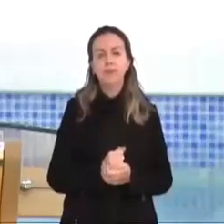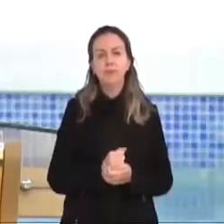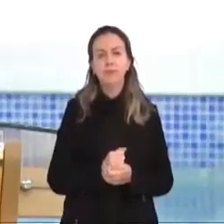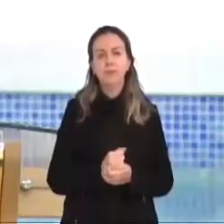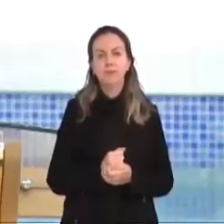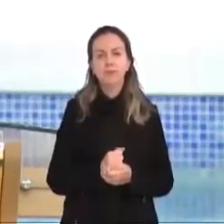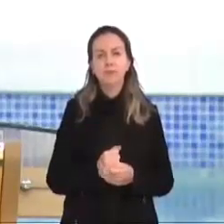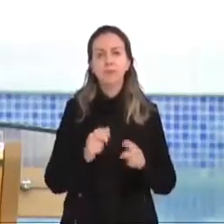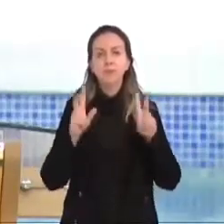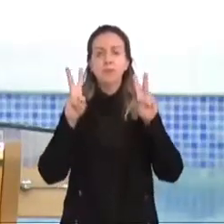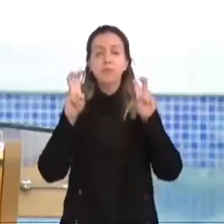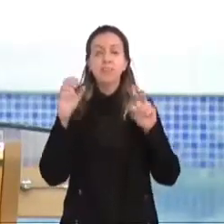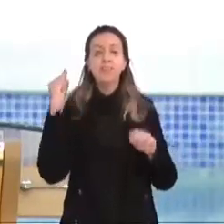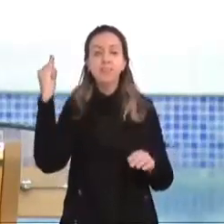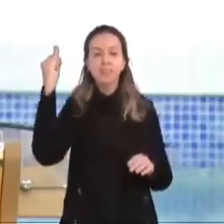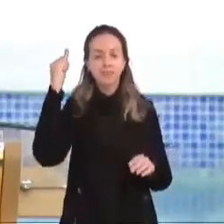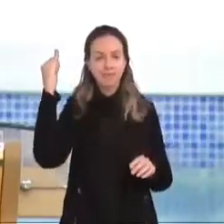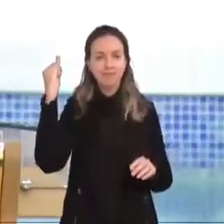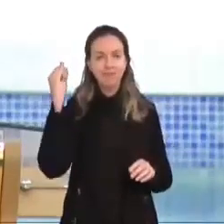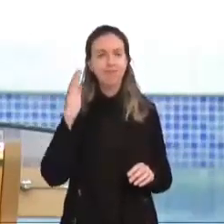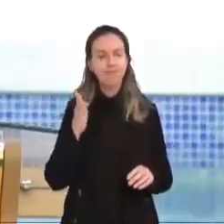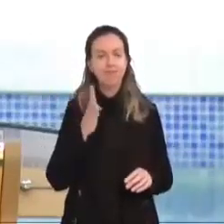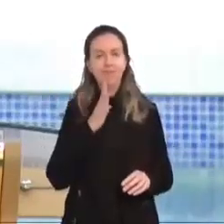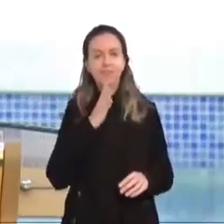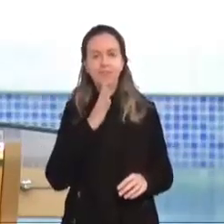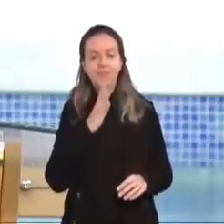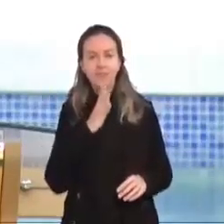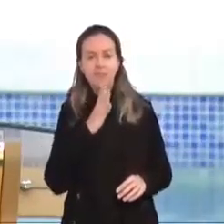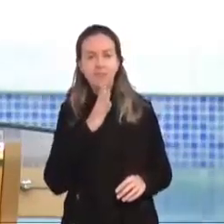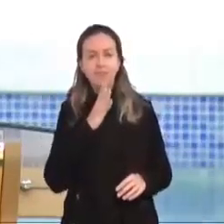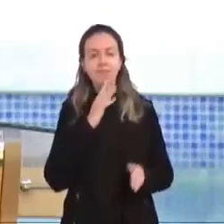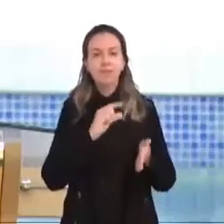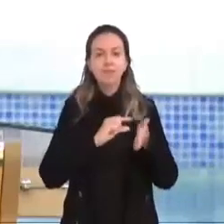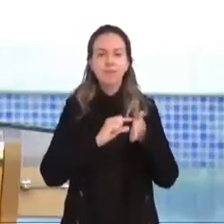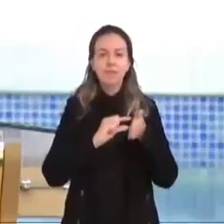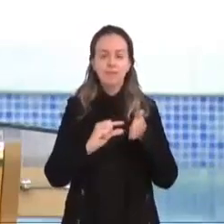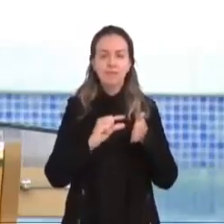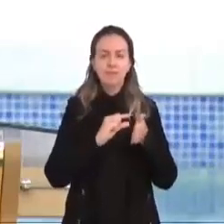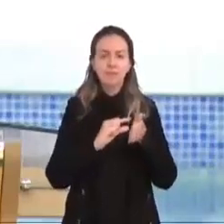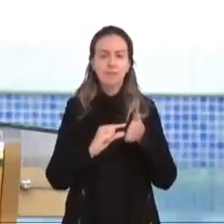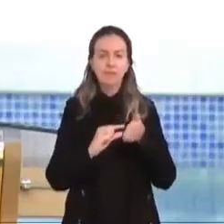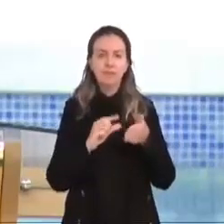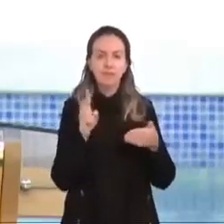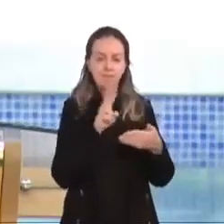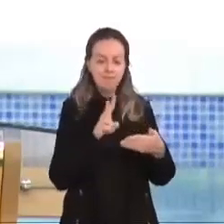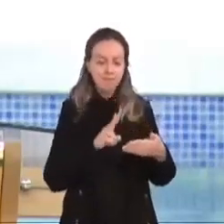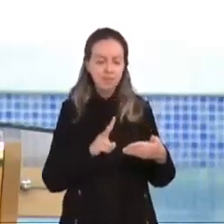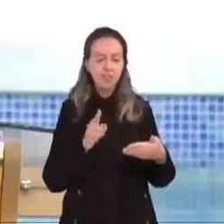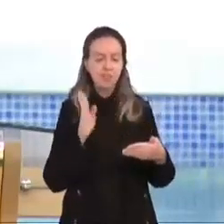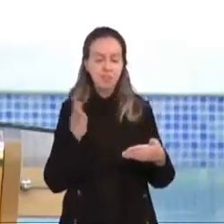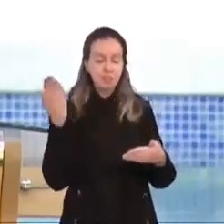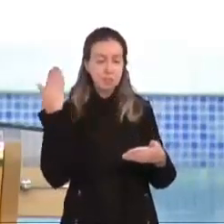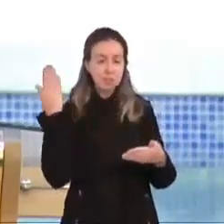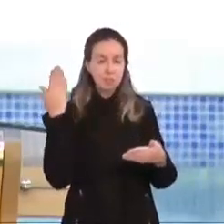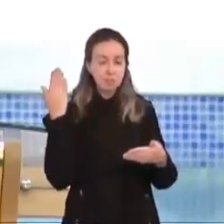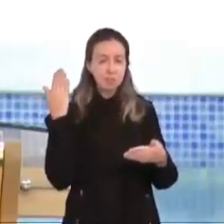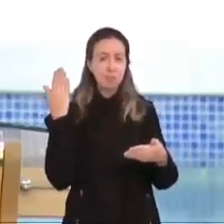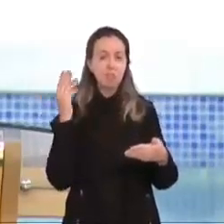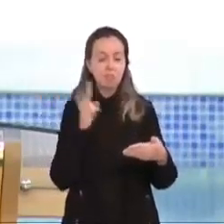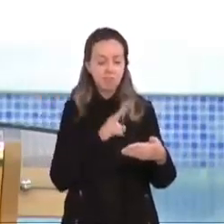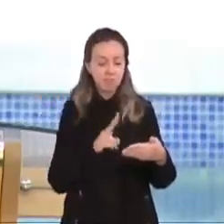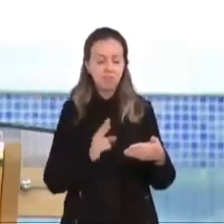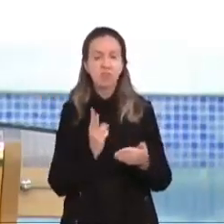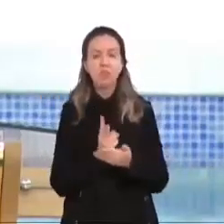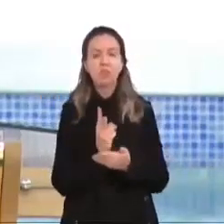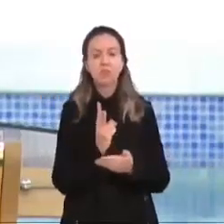textos clássicos da Bíblia, um dos textos mais conhecidos, mais lidos, por que não dizer um dos textos